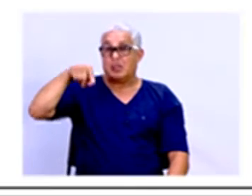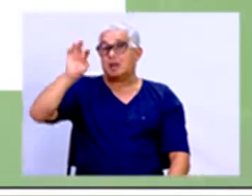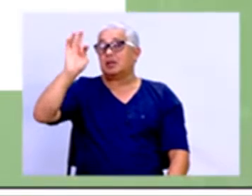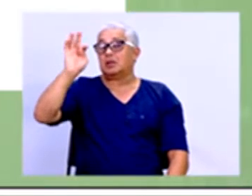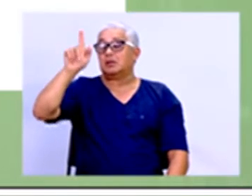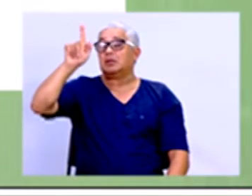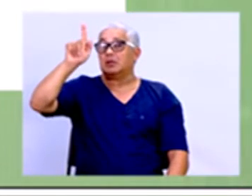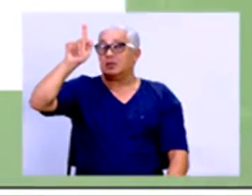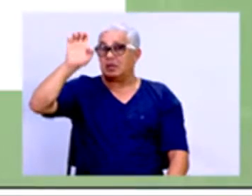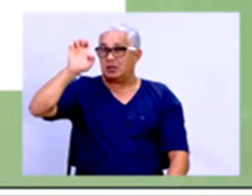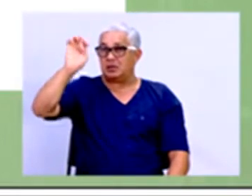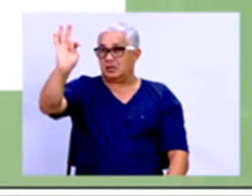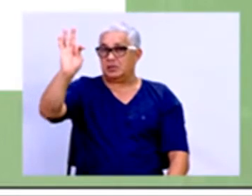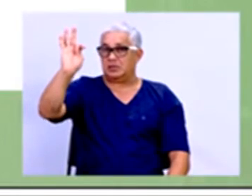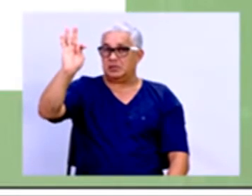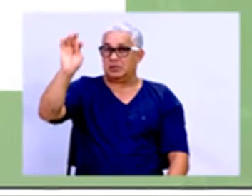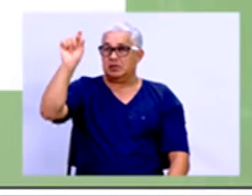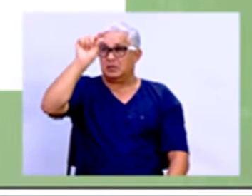get.